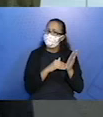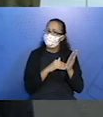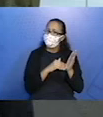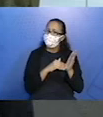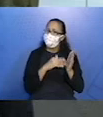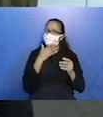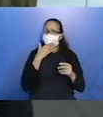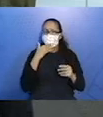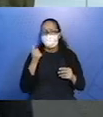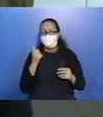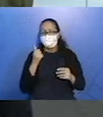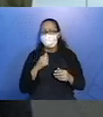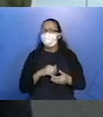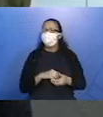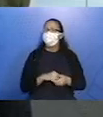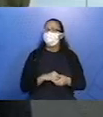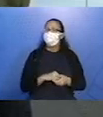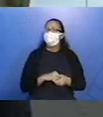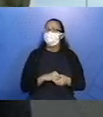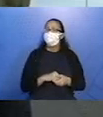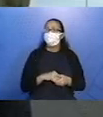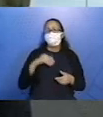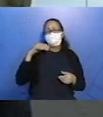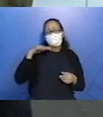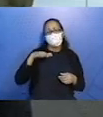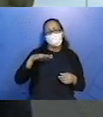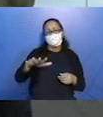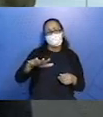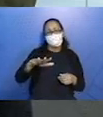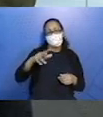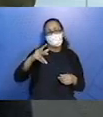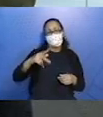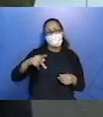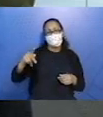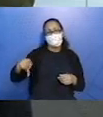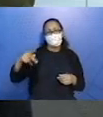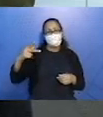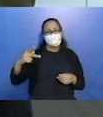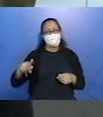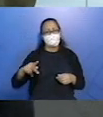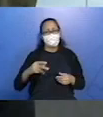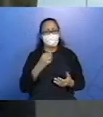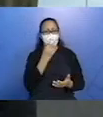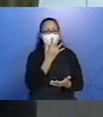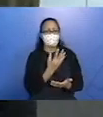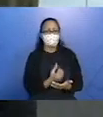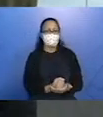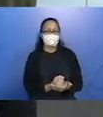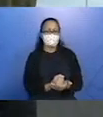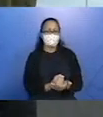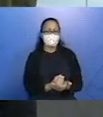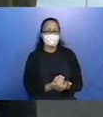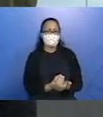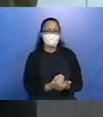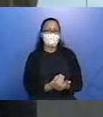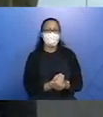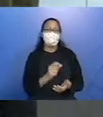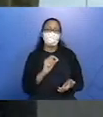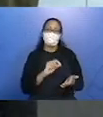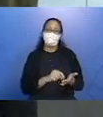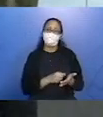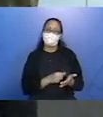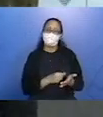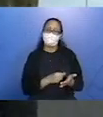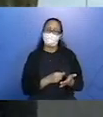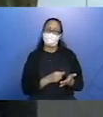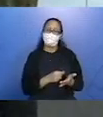lição, tá certo? E envie para a sua professora no aplicativo para correção.